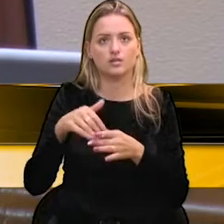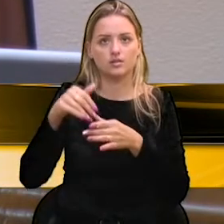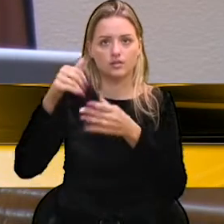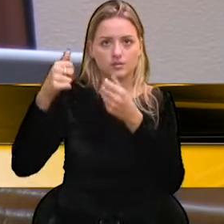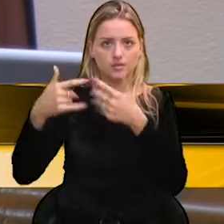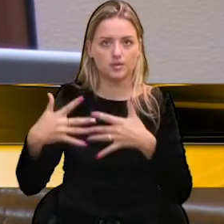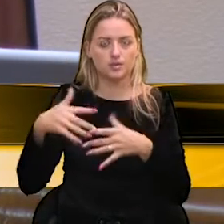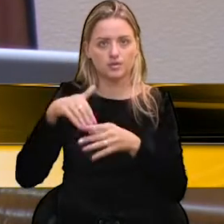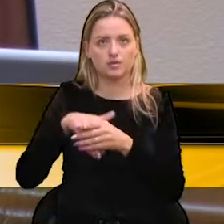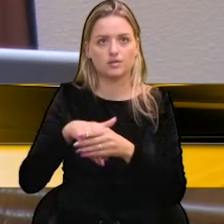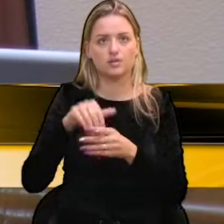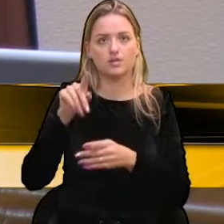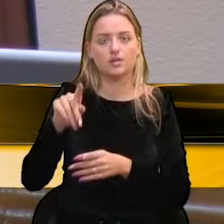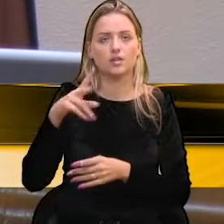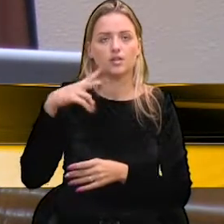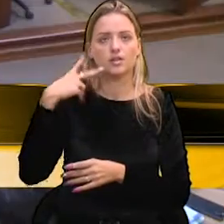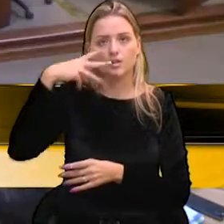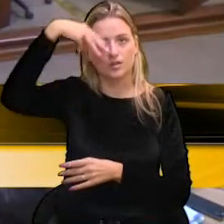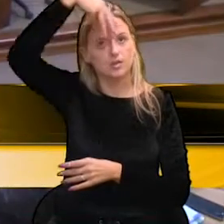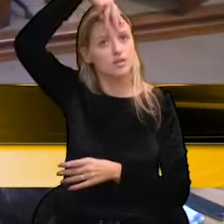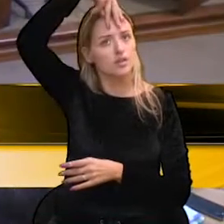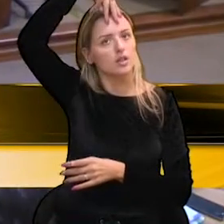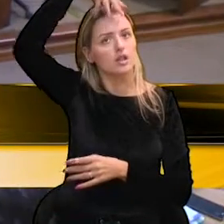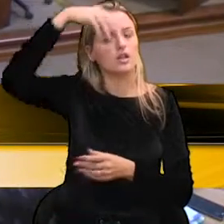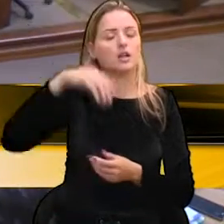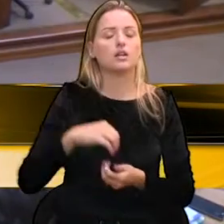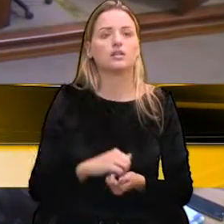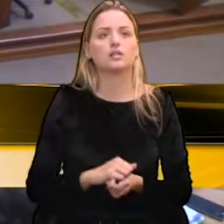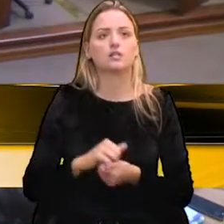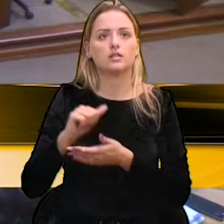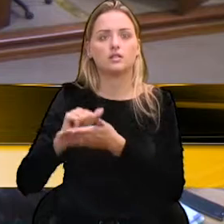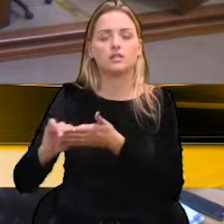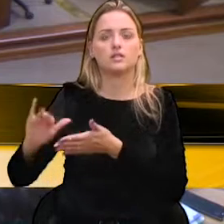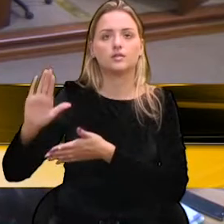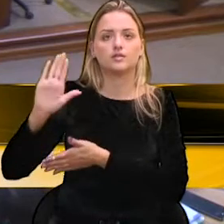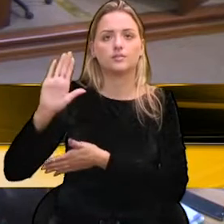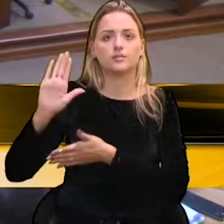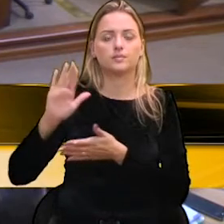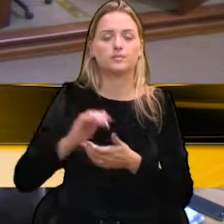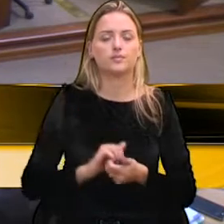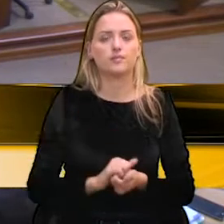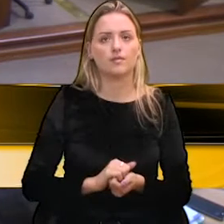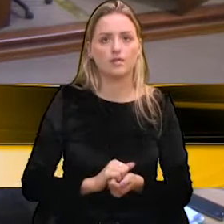Declarar o voto. Para declarar o voto, vereador Kiko Girardi. Declarar o voto aqui, Tomé.